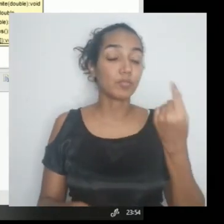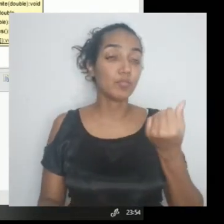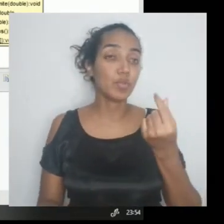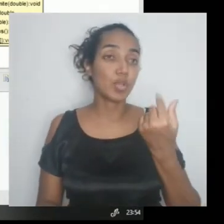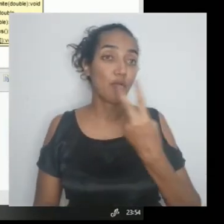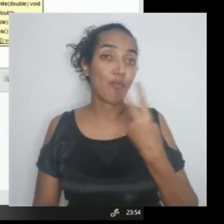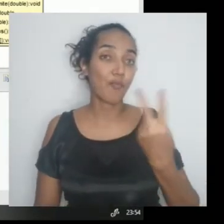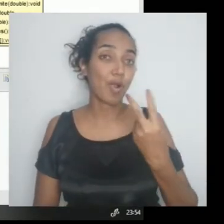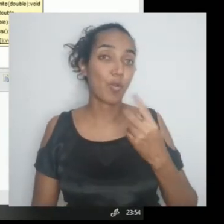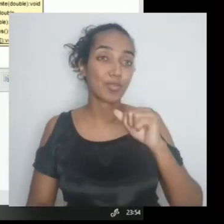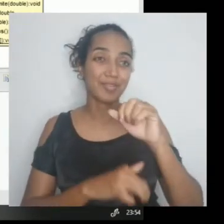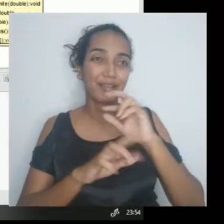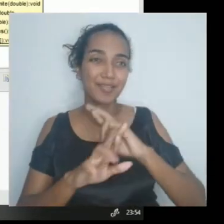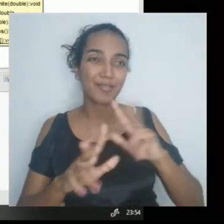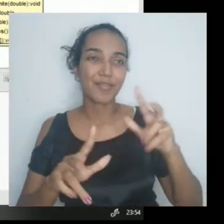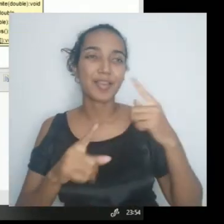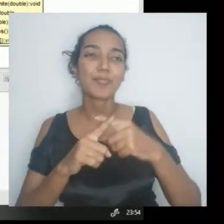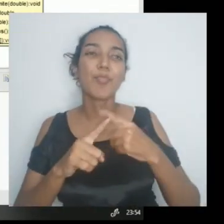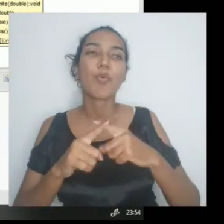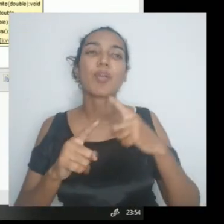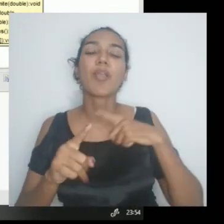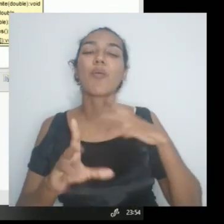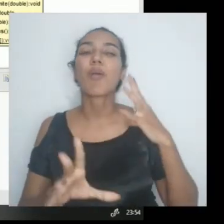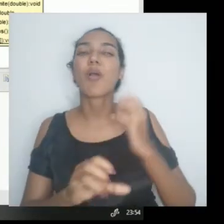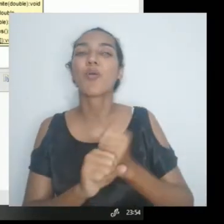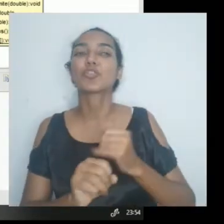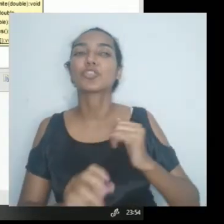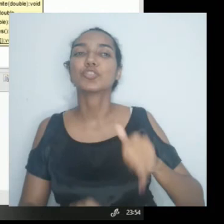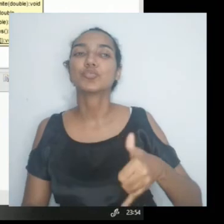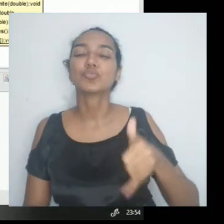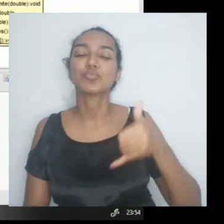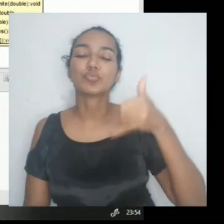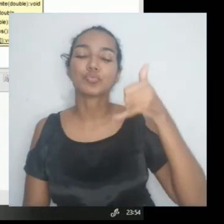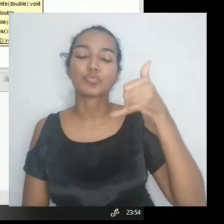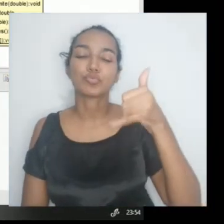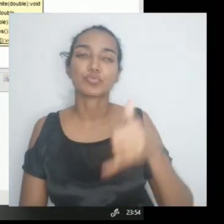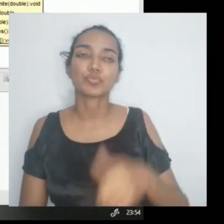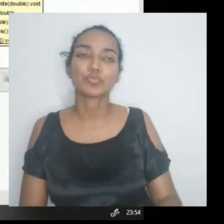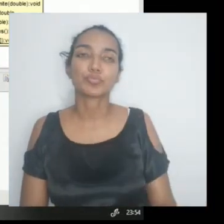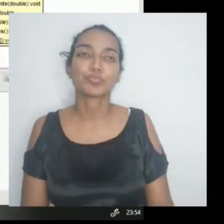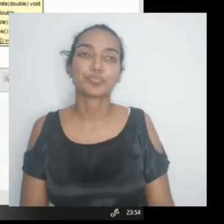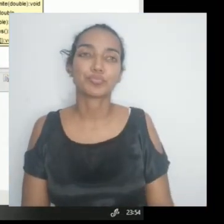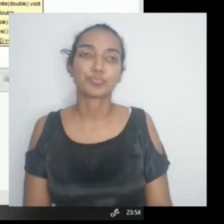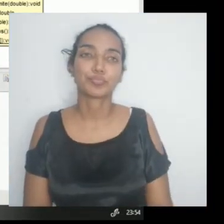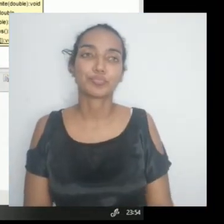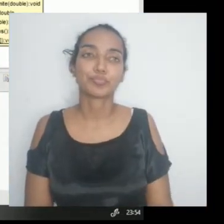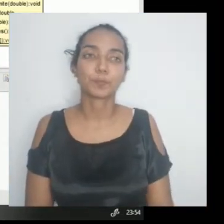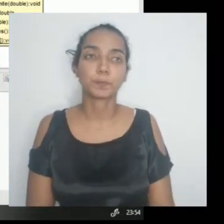juros da minha conta especial. Certo assim?